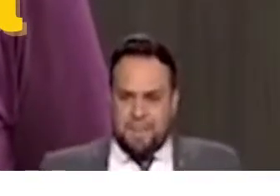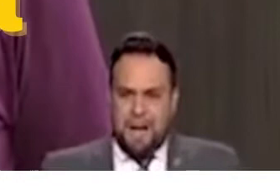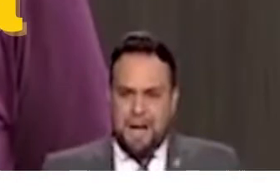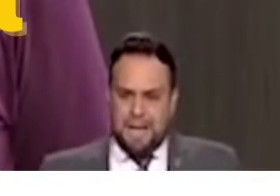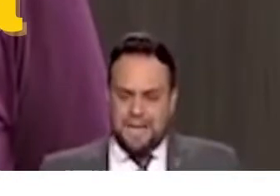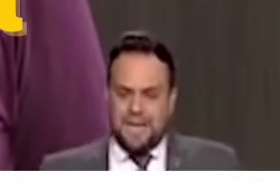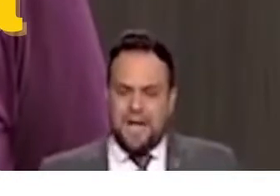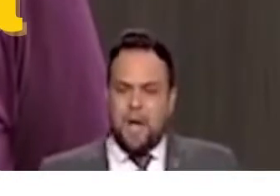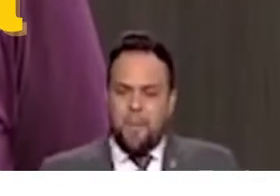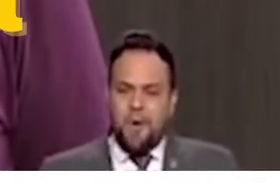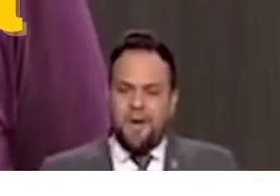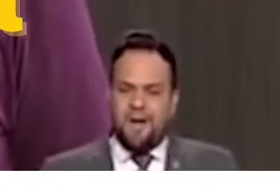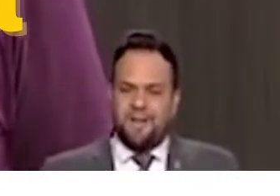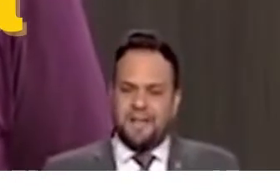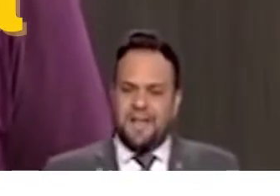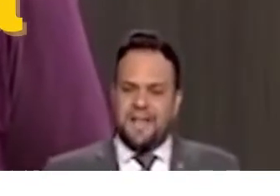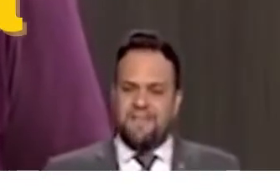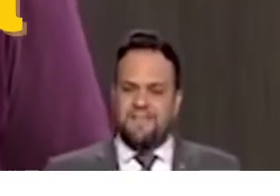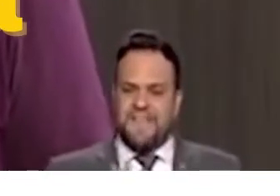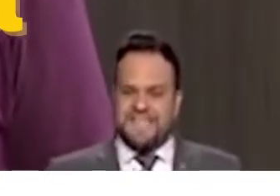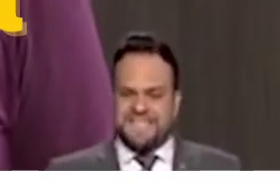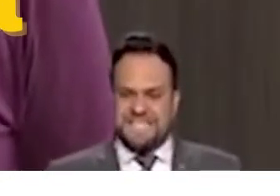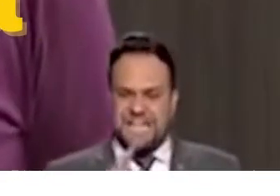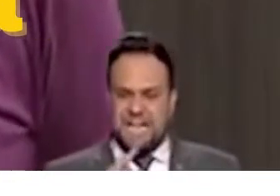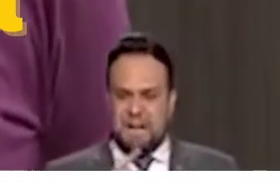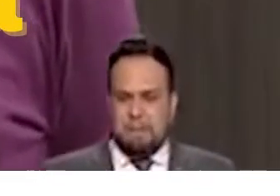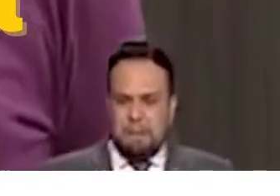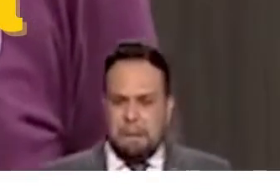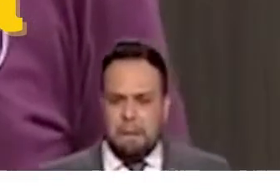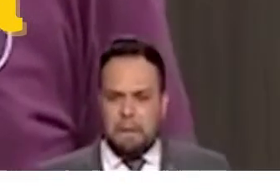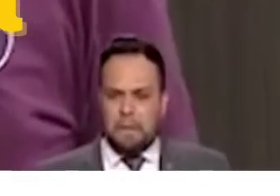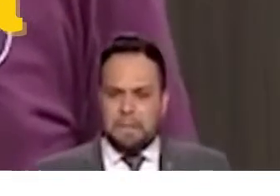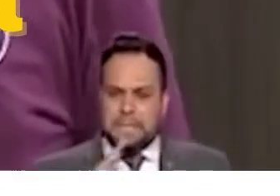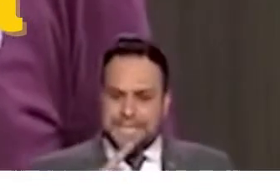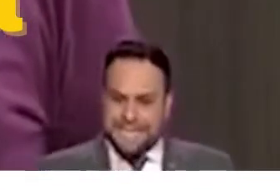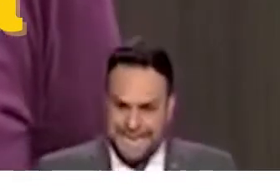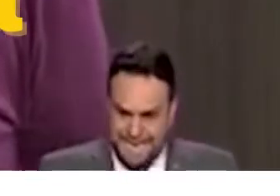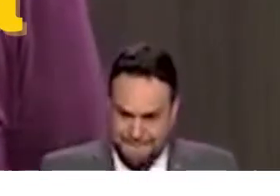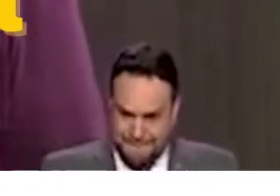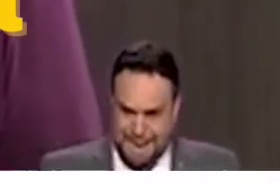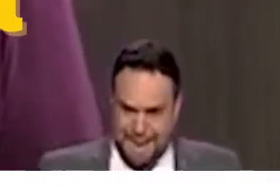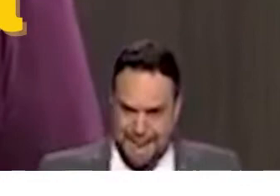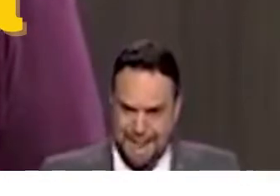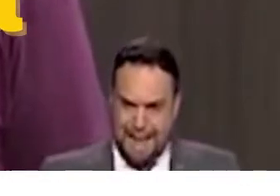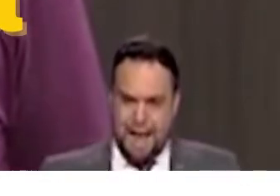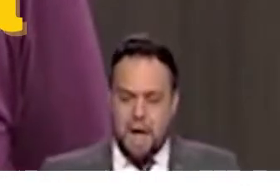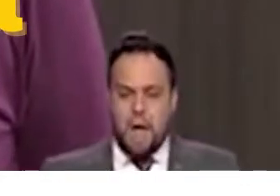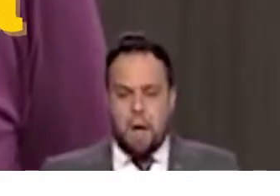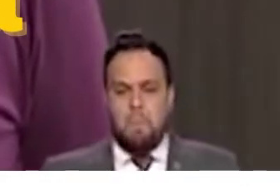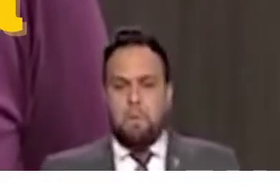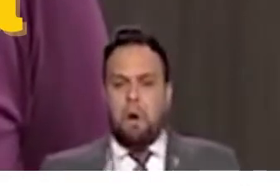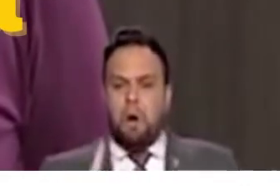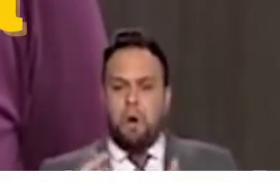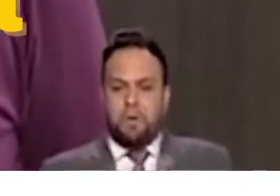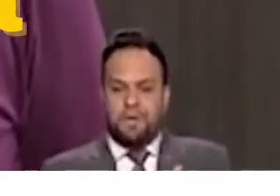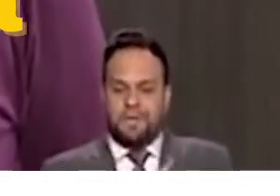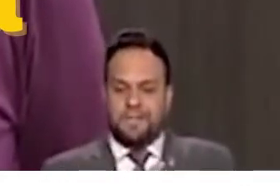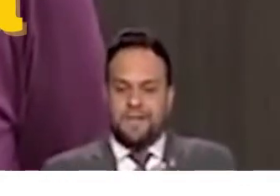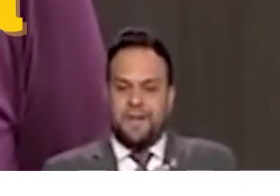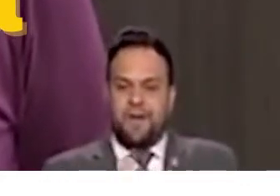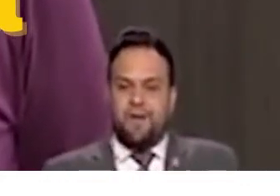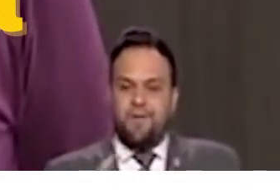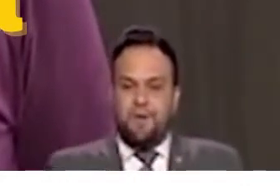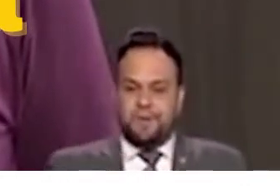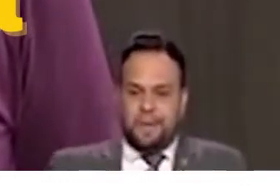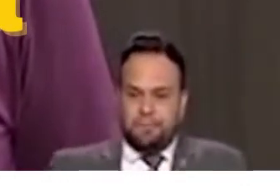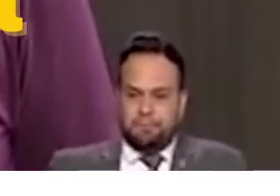às infecções, sangramento, tudo o que aconteceu, existe chance de aderir novamente em outro